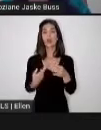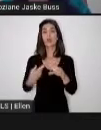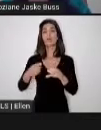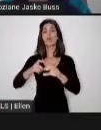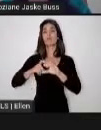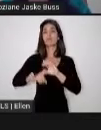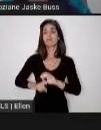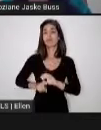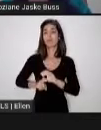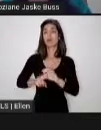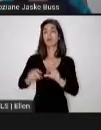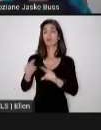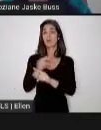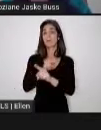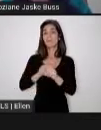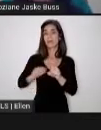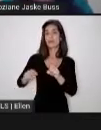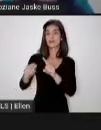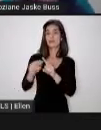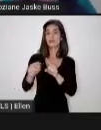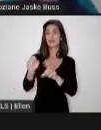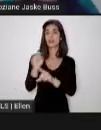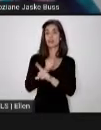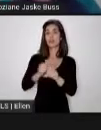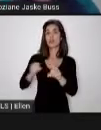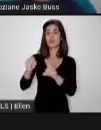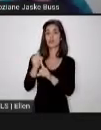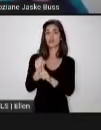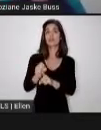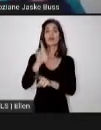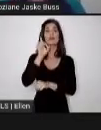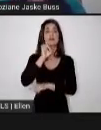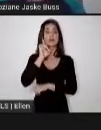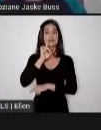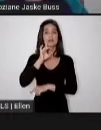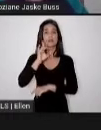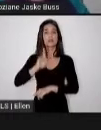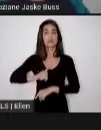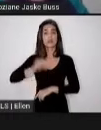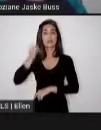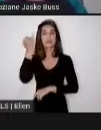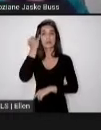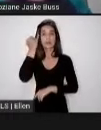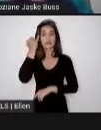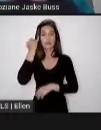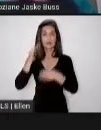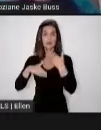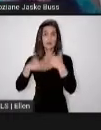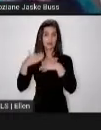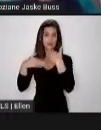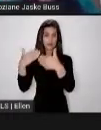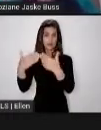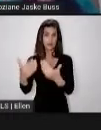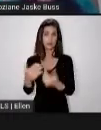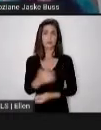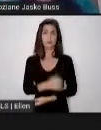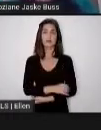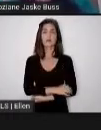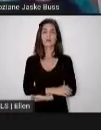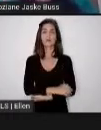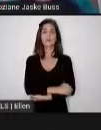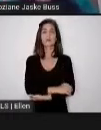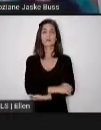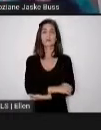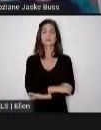dentro da perspectiva da Associação Americana de Deficiência Intelectual e Desenvolvimento, né? Então, a